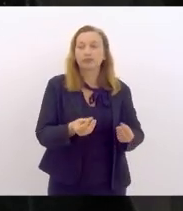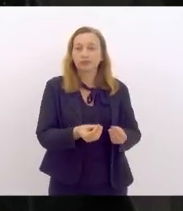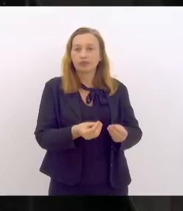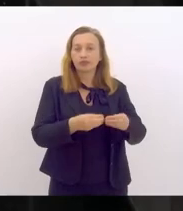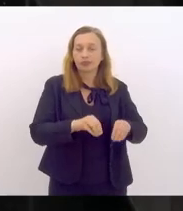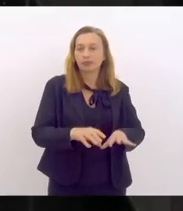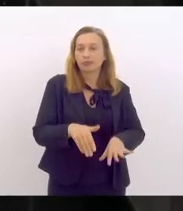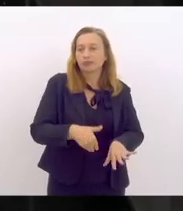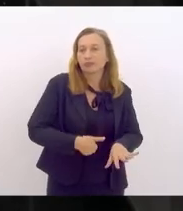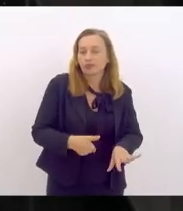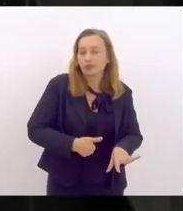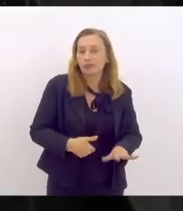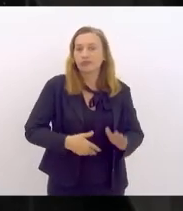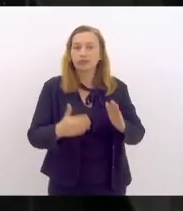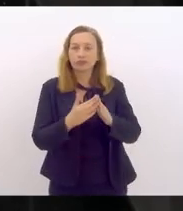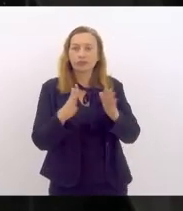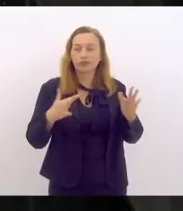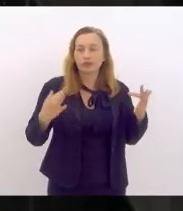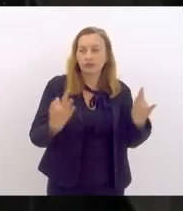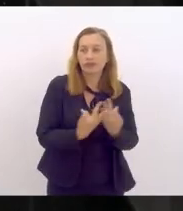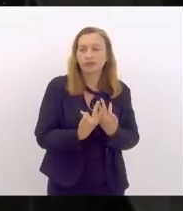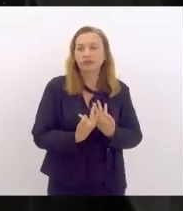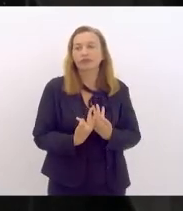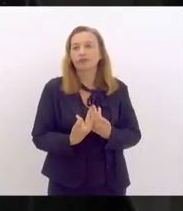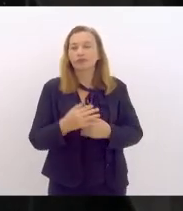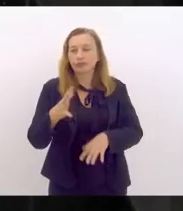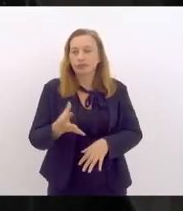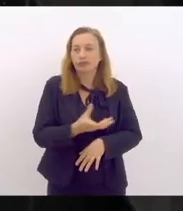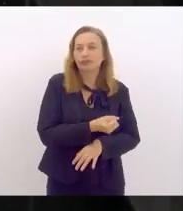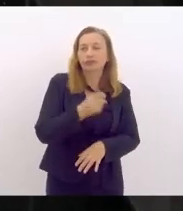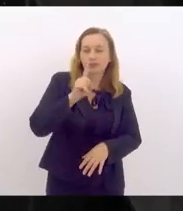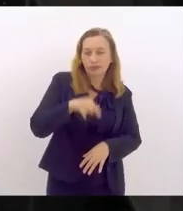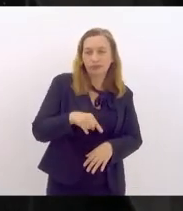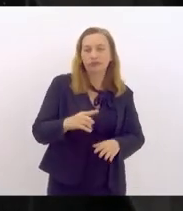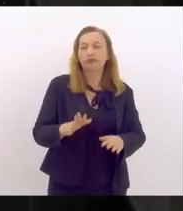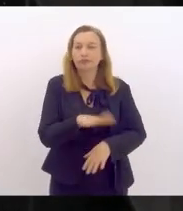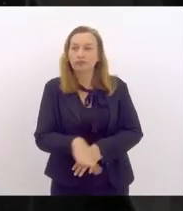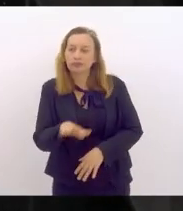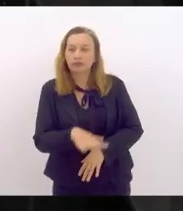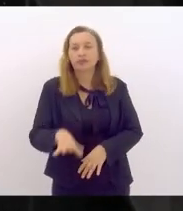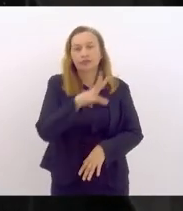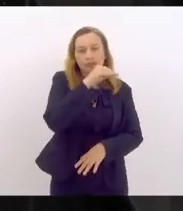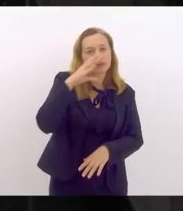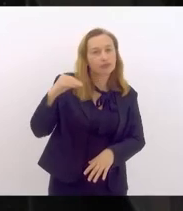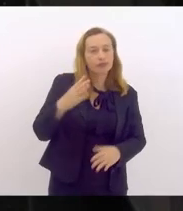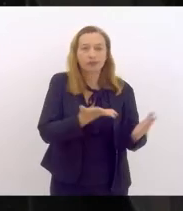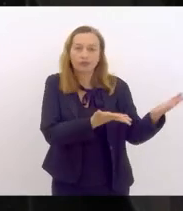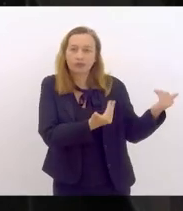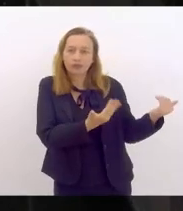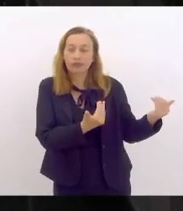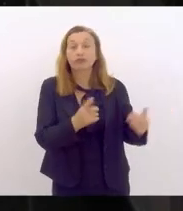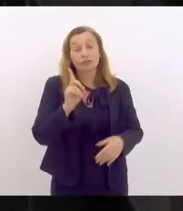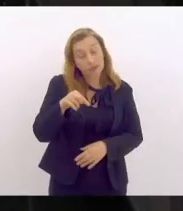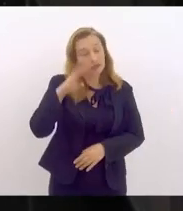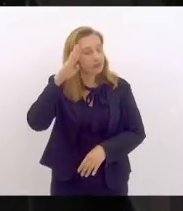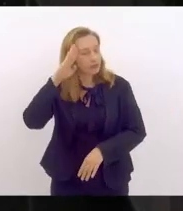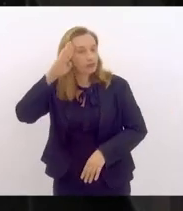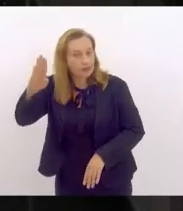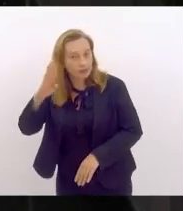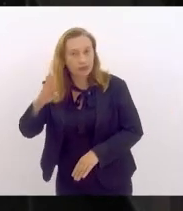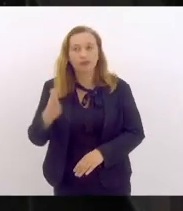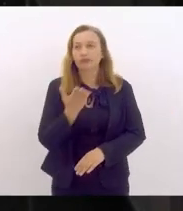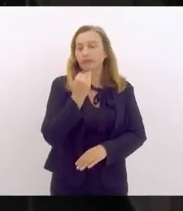domicílios nos lares brasileiros a salvação da lavoura é para as crianças para os adolescentes para os jovens é fundamentalmente